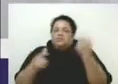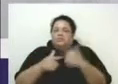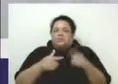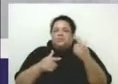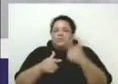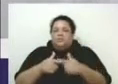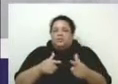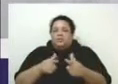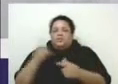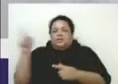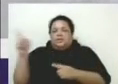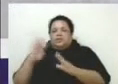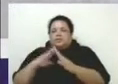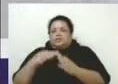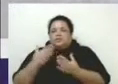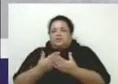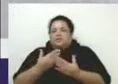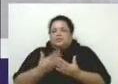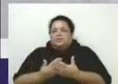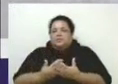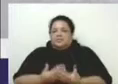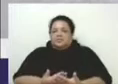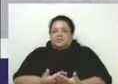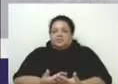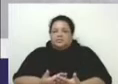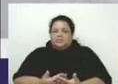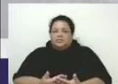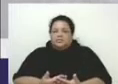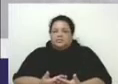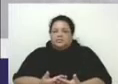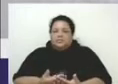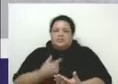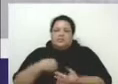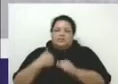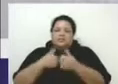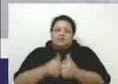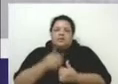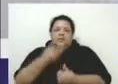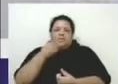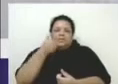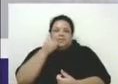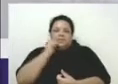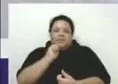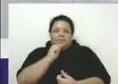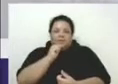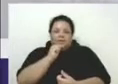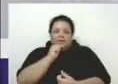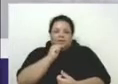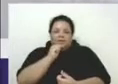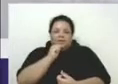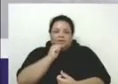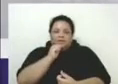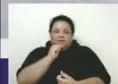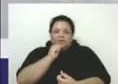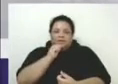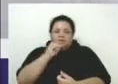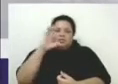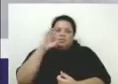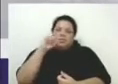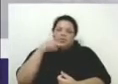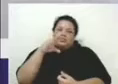no estácito. Eu acompanhei os pais no Conselho Tutelar para se inteirar da situação.